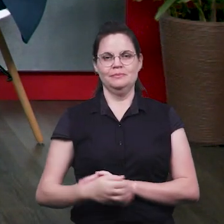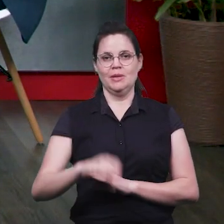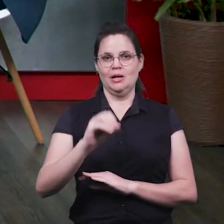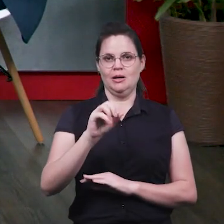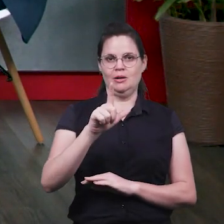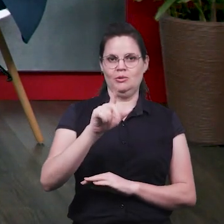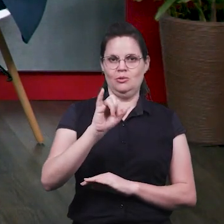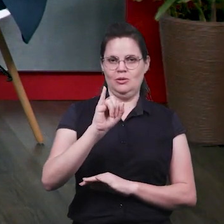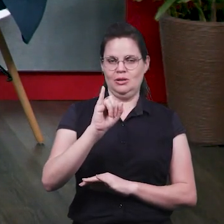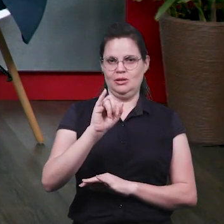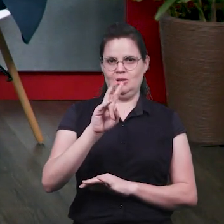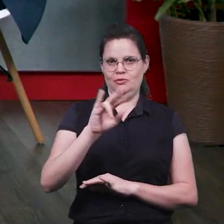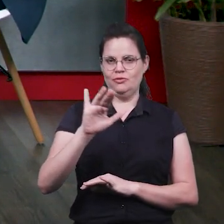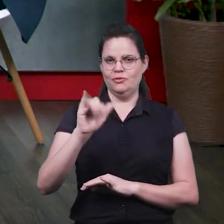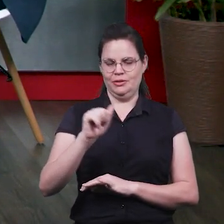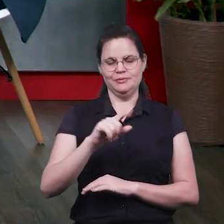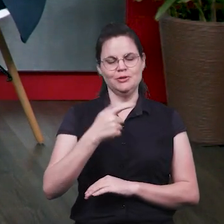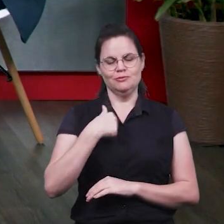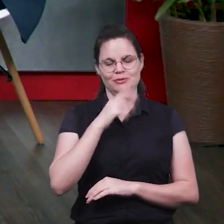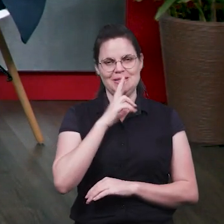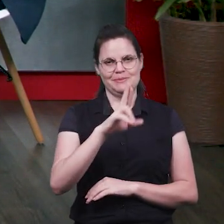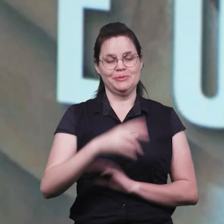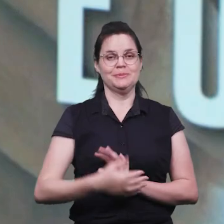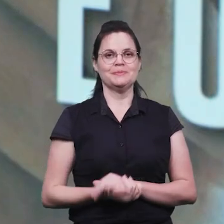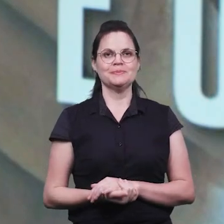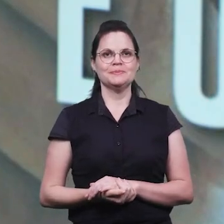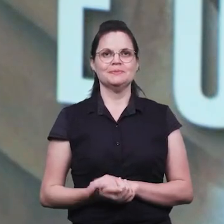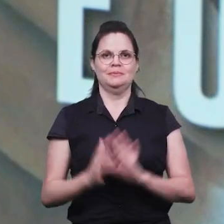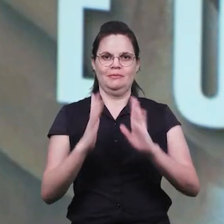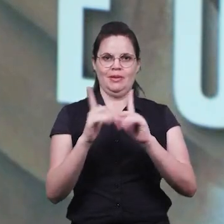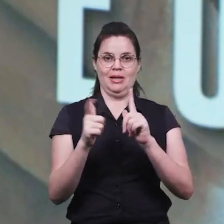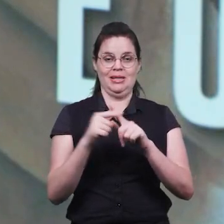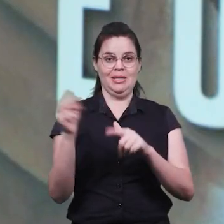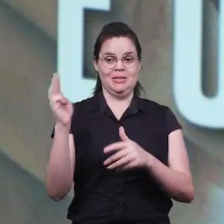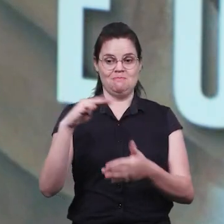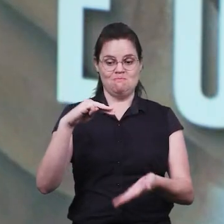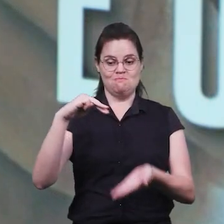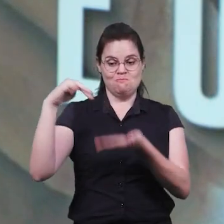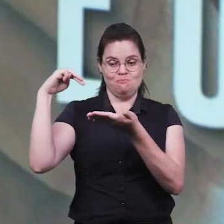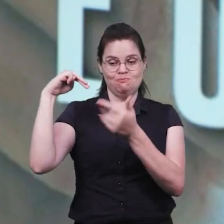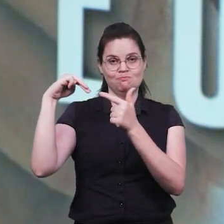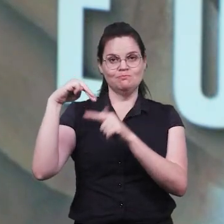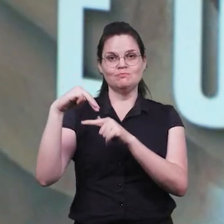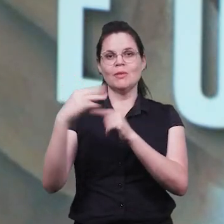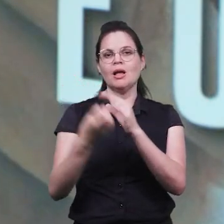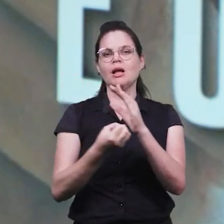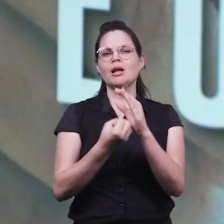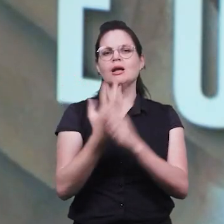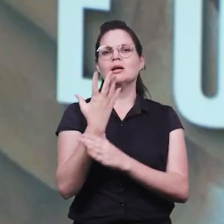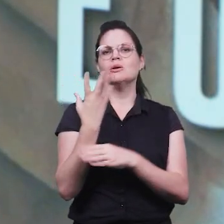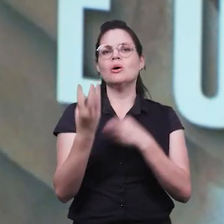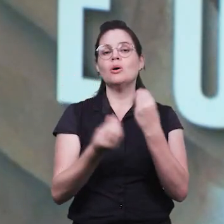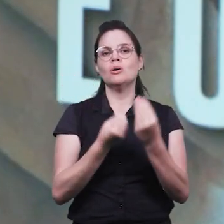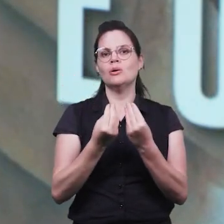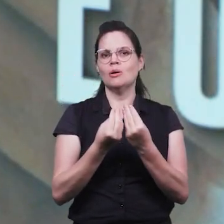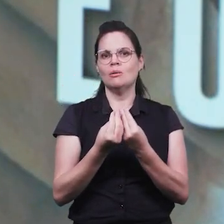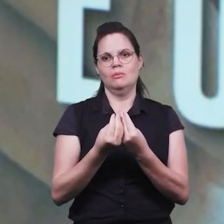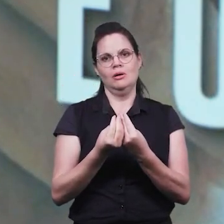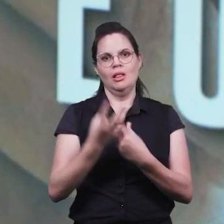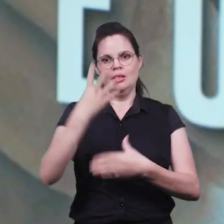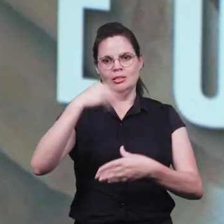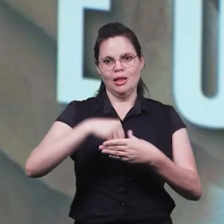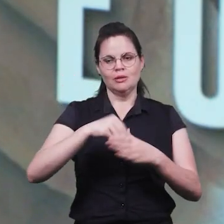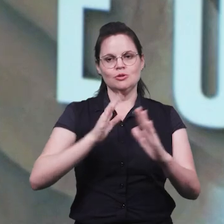Políbia Rodrigues. Bom, a Igreja Cristã Maranata surgiu no seio da comunidade